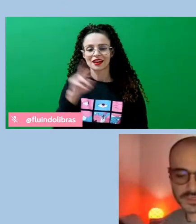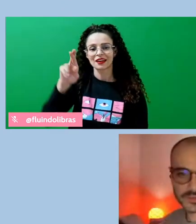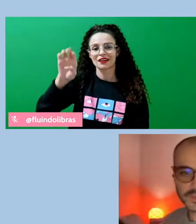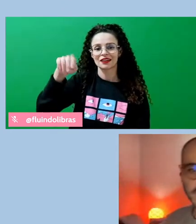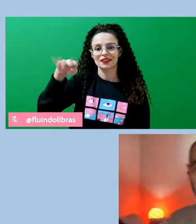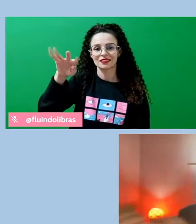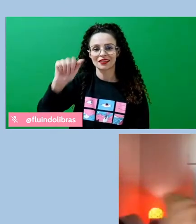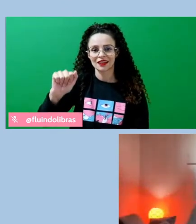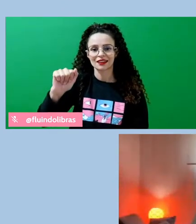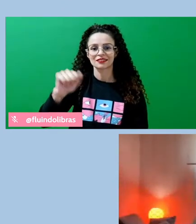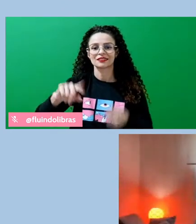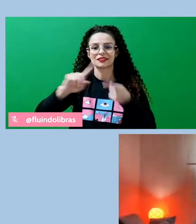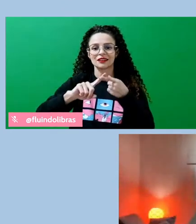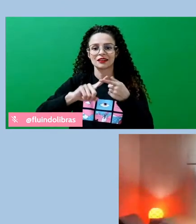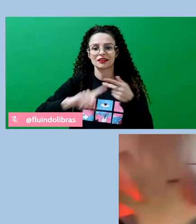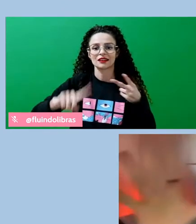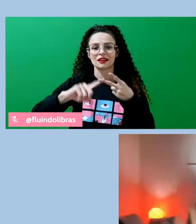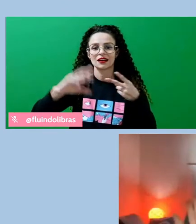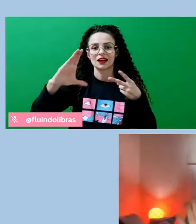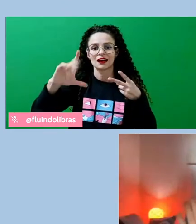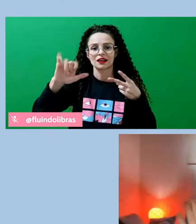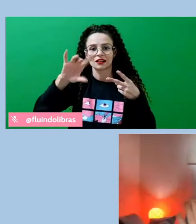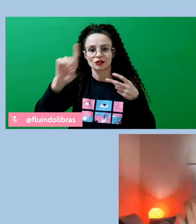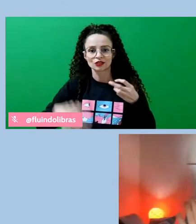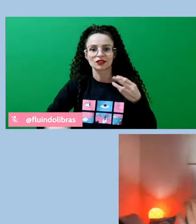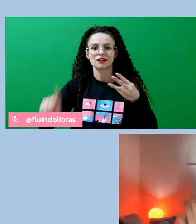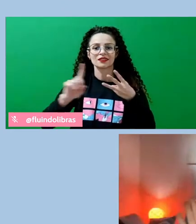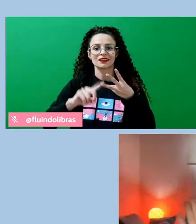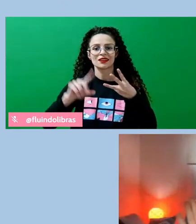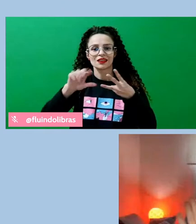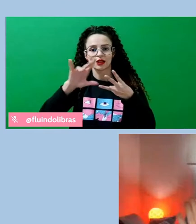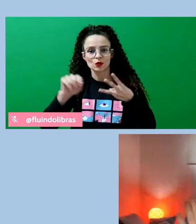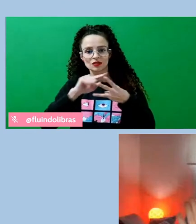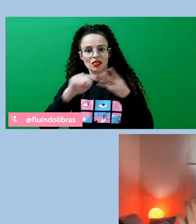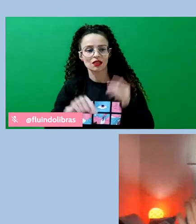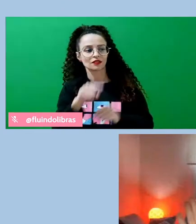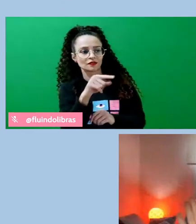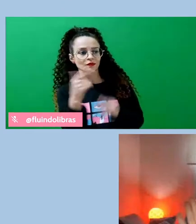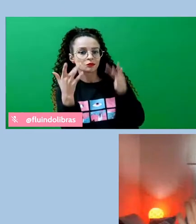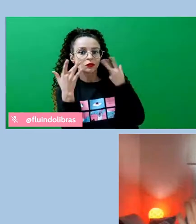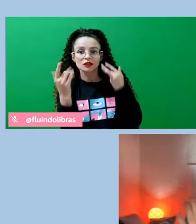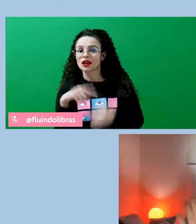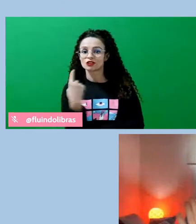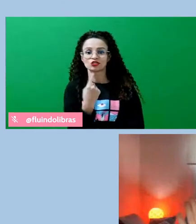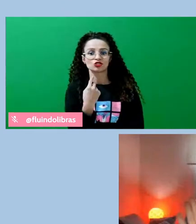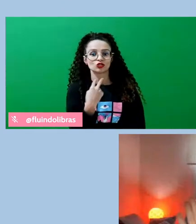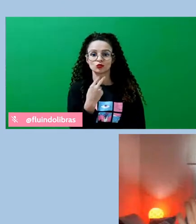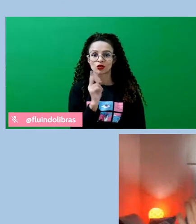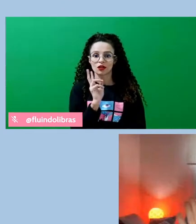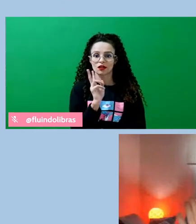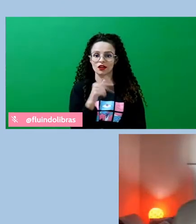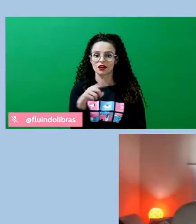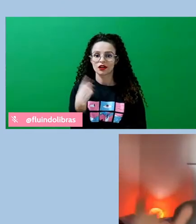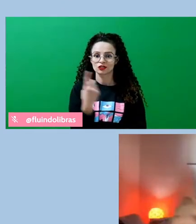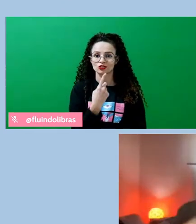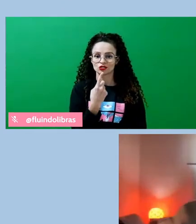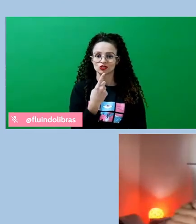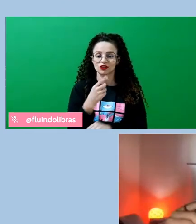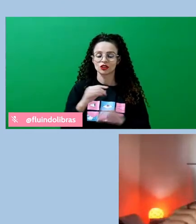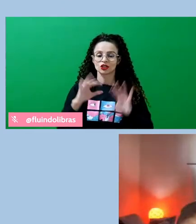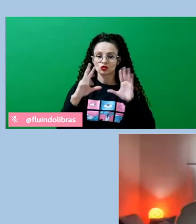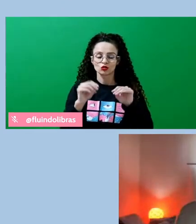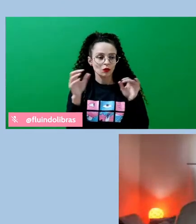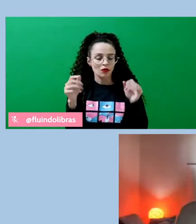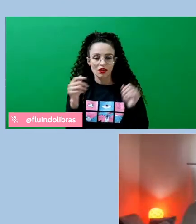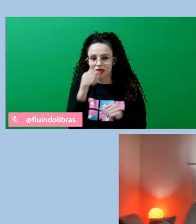Edith, que está ao piano, e a Luísa fazendo a peça. A gente não podia fazer, sabe? A gente não tinha nem monitor, porque a gente estava, logicamente, tudo era tão apertado, não